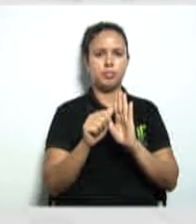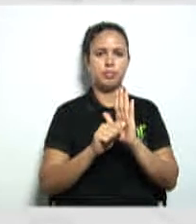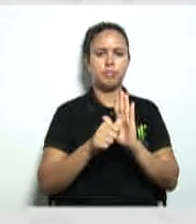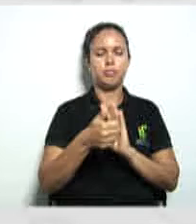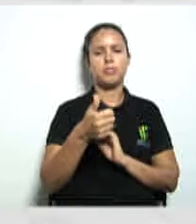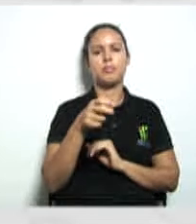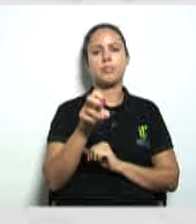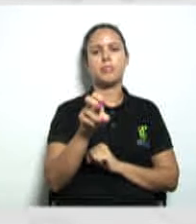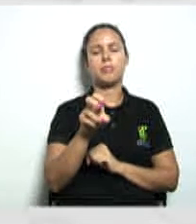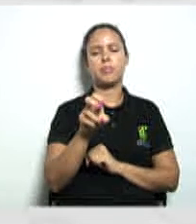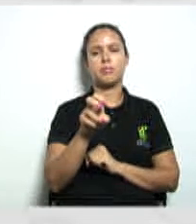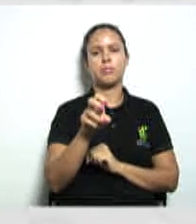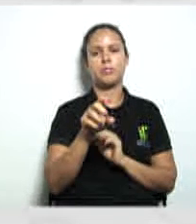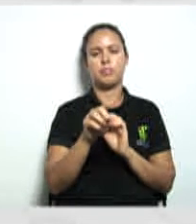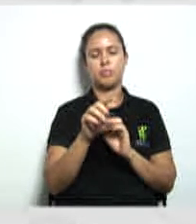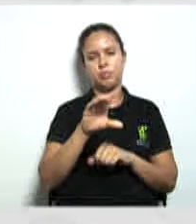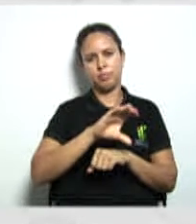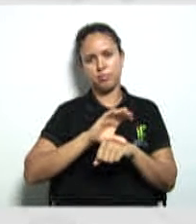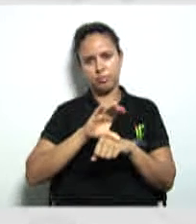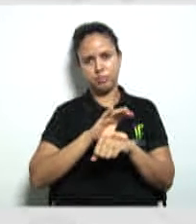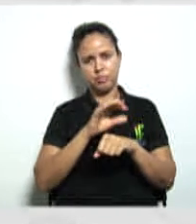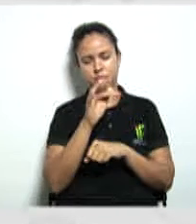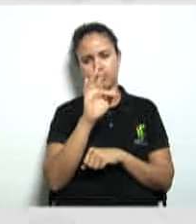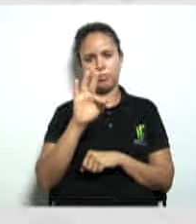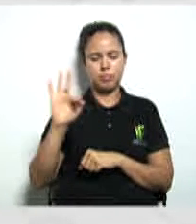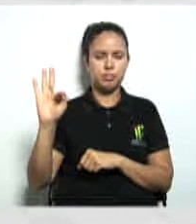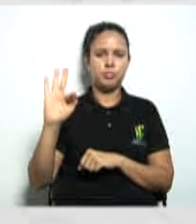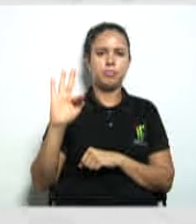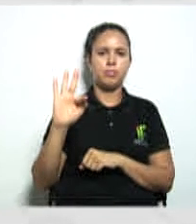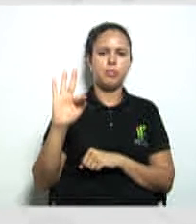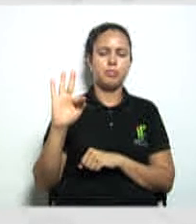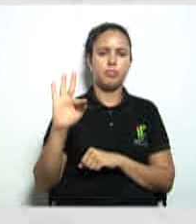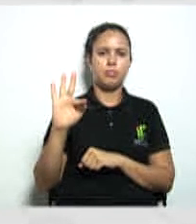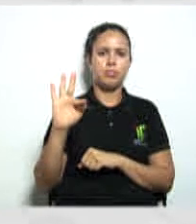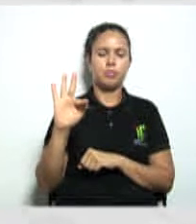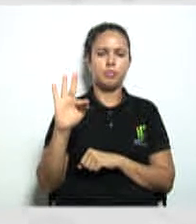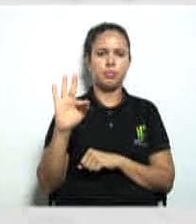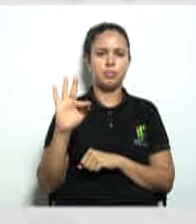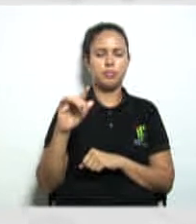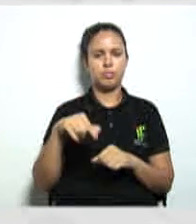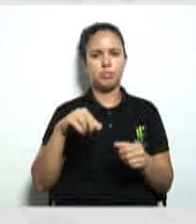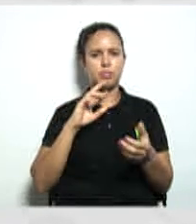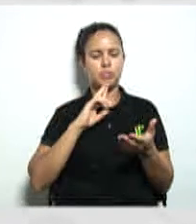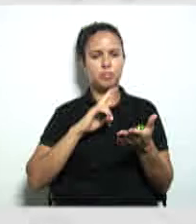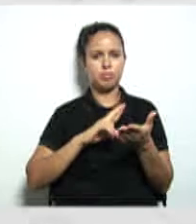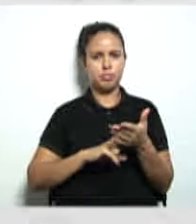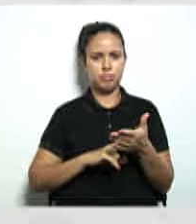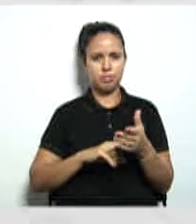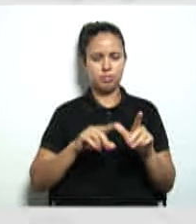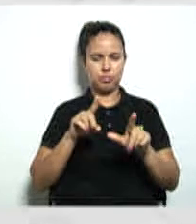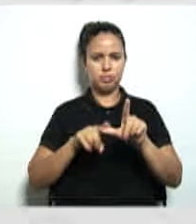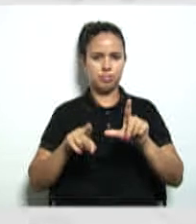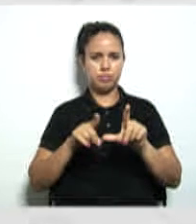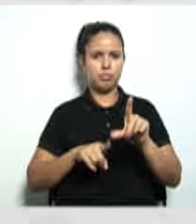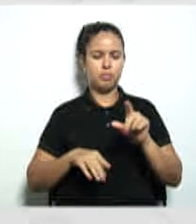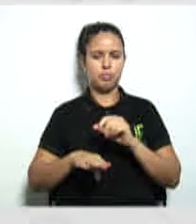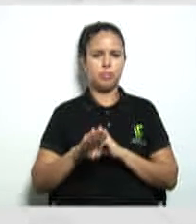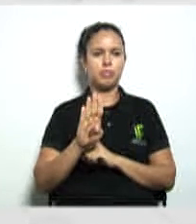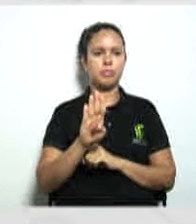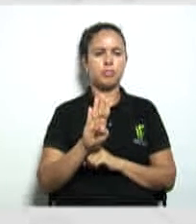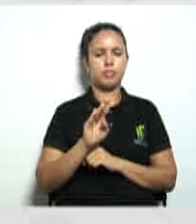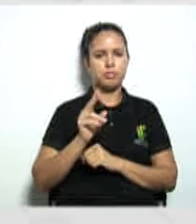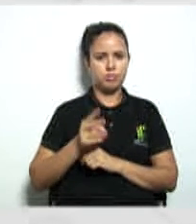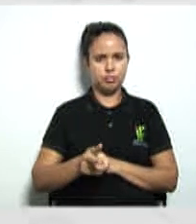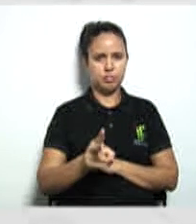5º da Constituição Federal, que é a resposta dessa letra B, né, que é a continuação